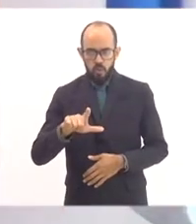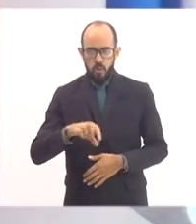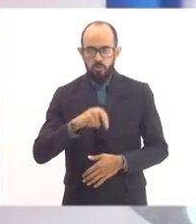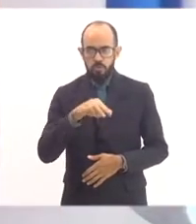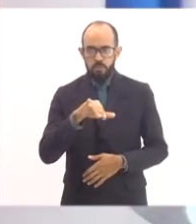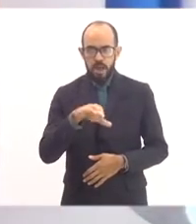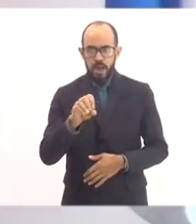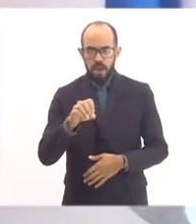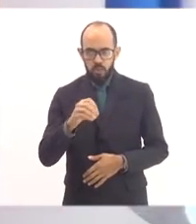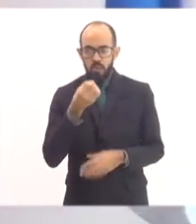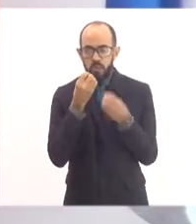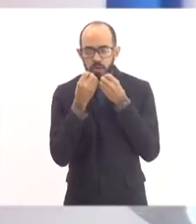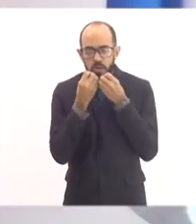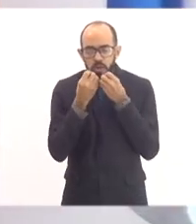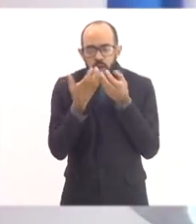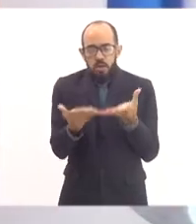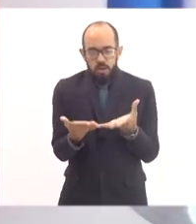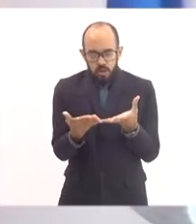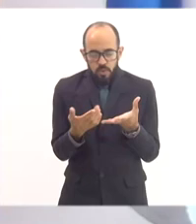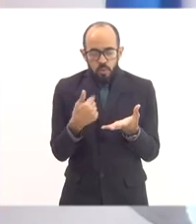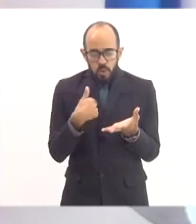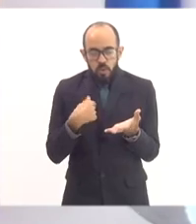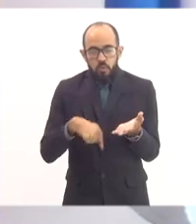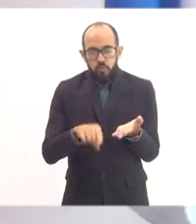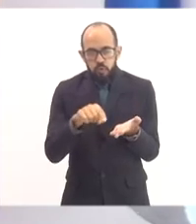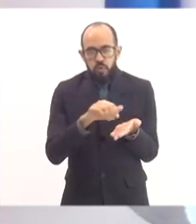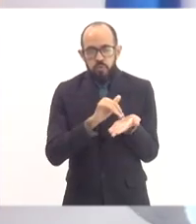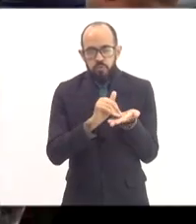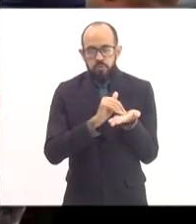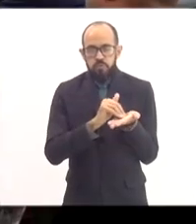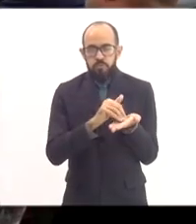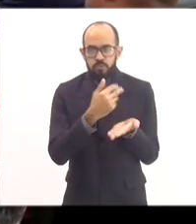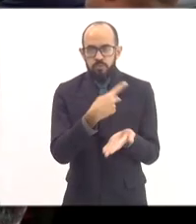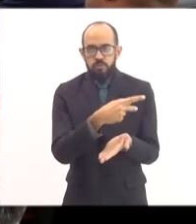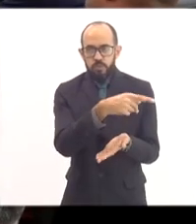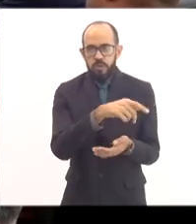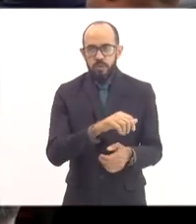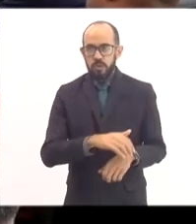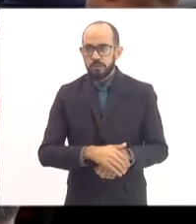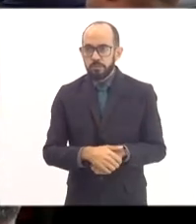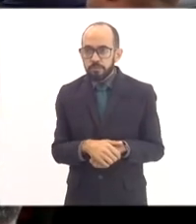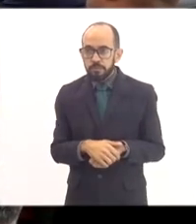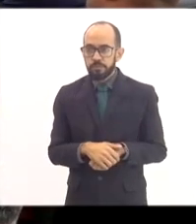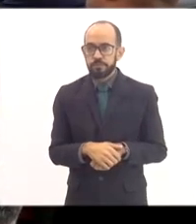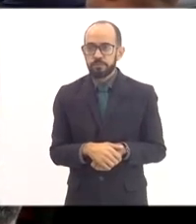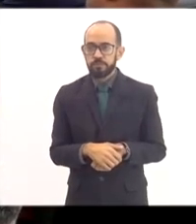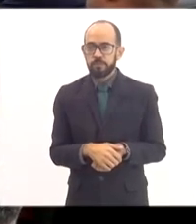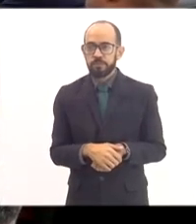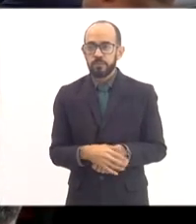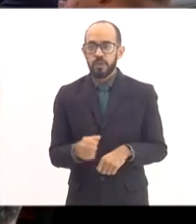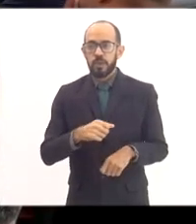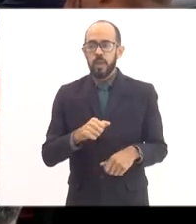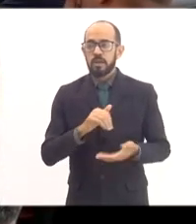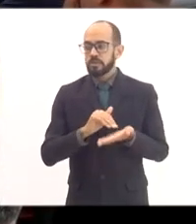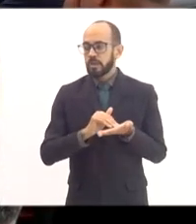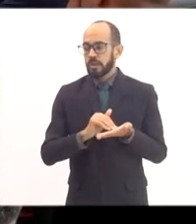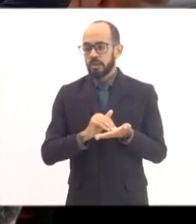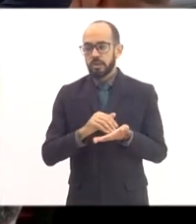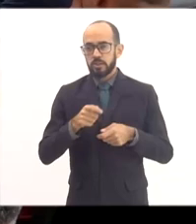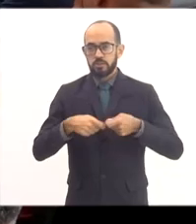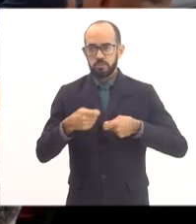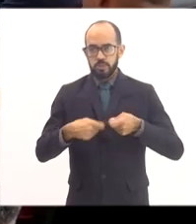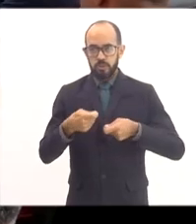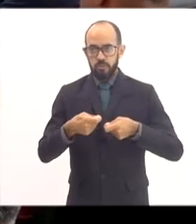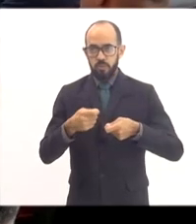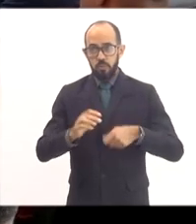desabafo que o Coronel Leandro fez no gabinete dele. Comigo, com o Barroso, com a Patrícia lá. Com a secretária de administração penitenciária. O bombeiro